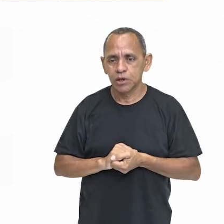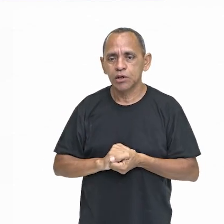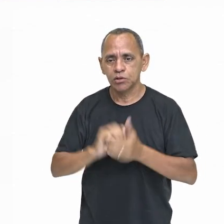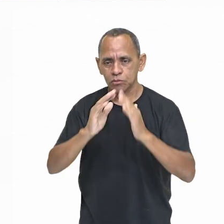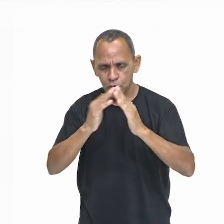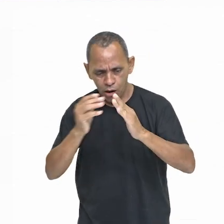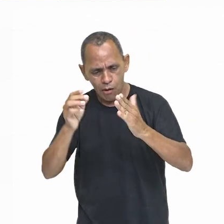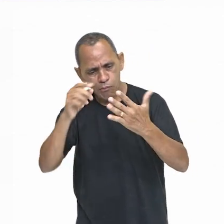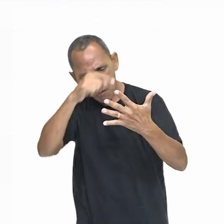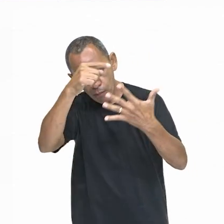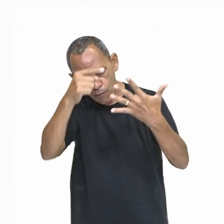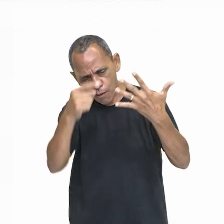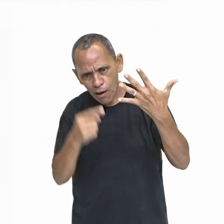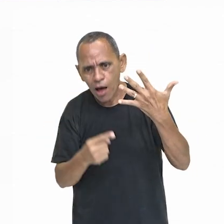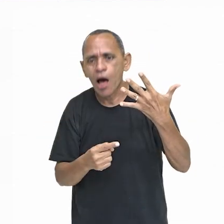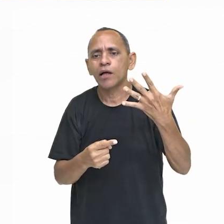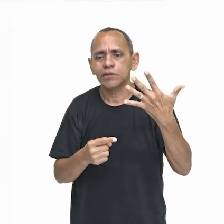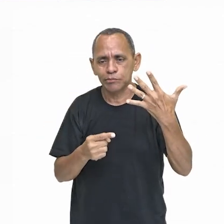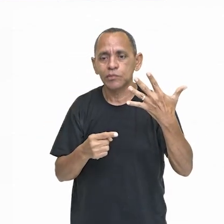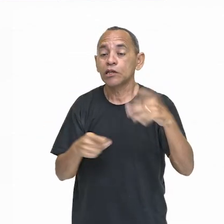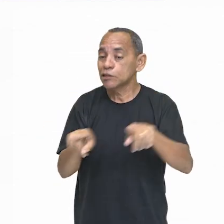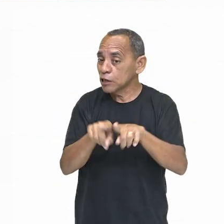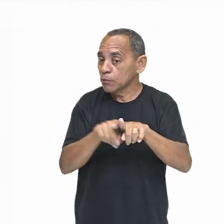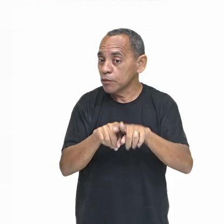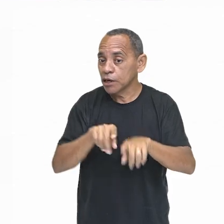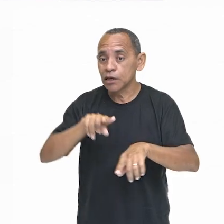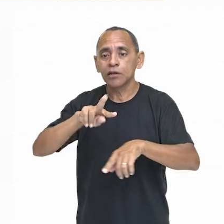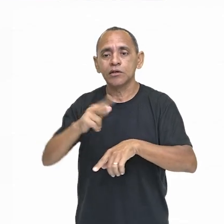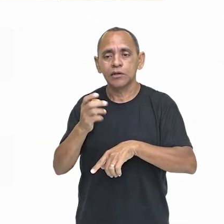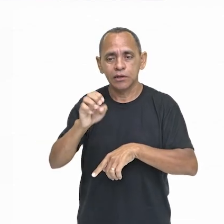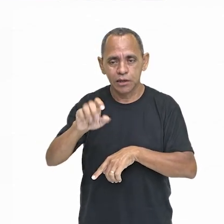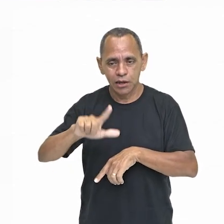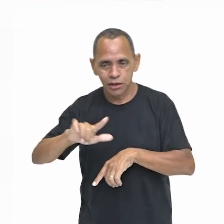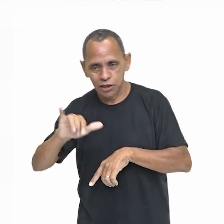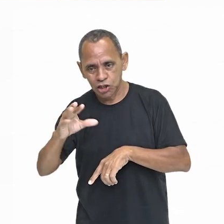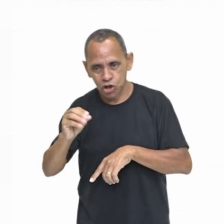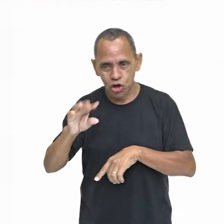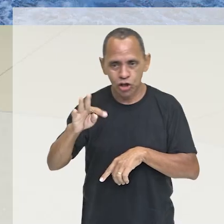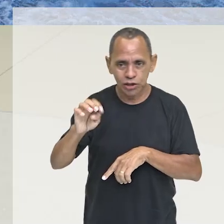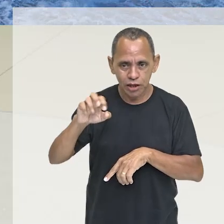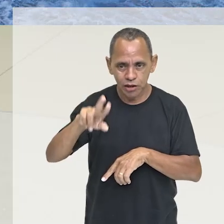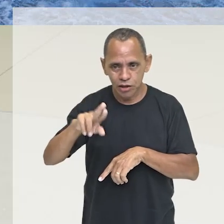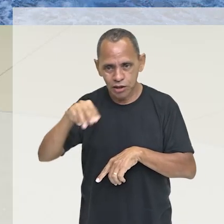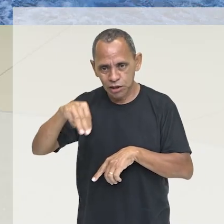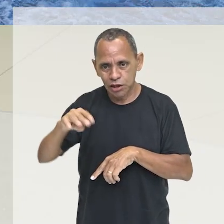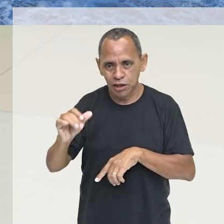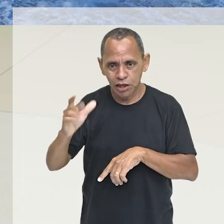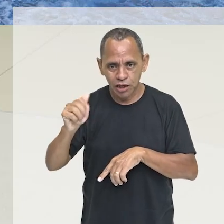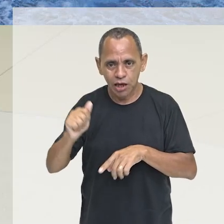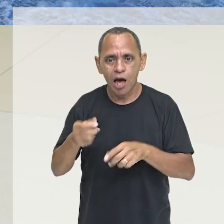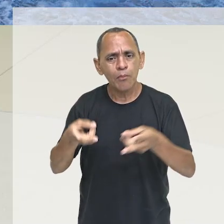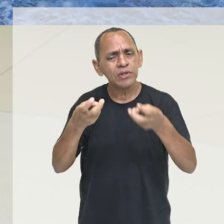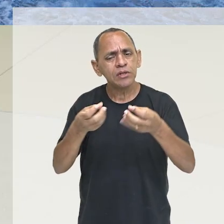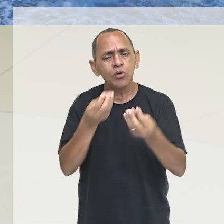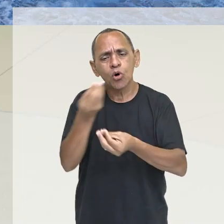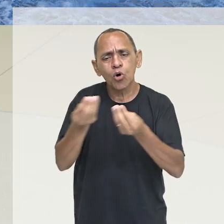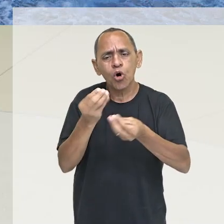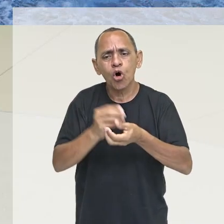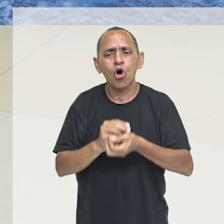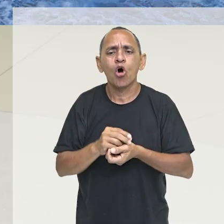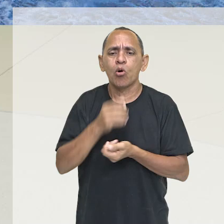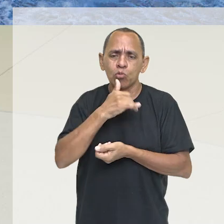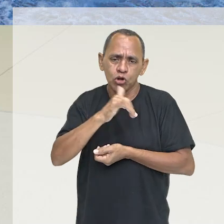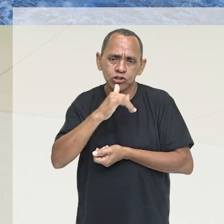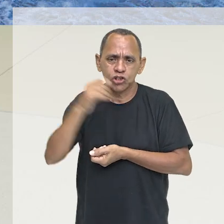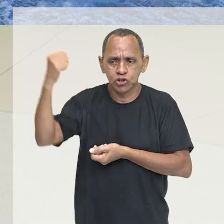energia heliotérmica, que tem a ver aqui com os raios solares. Então, percebam como a energia solar ela é